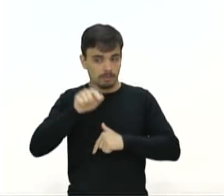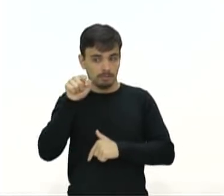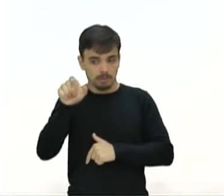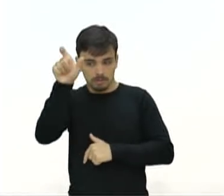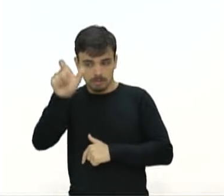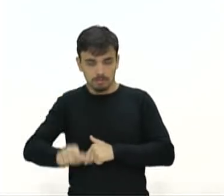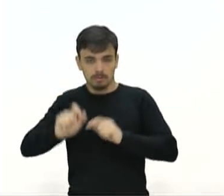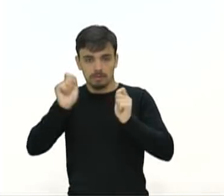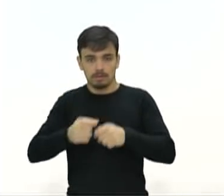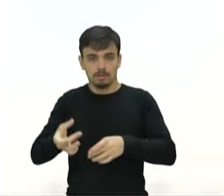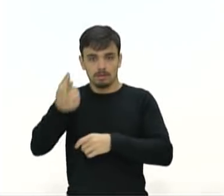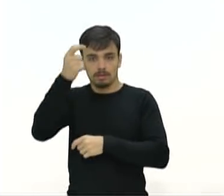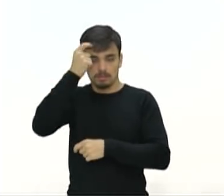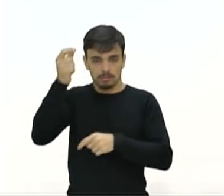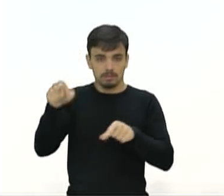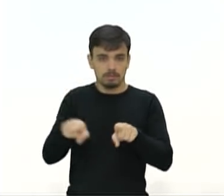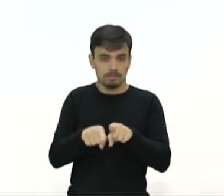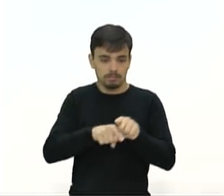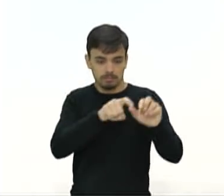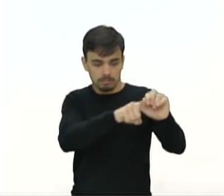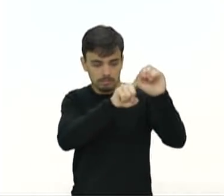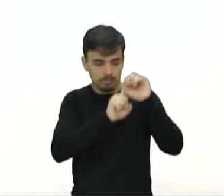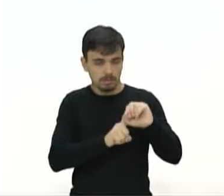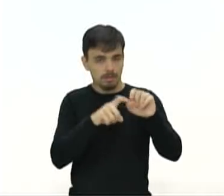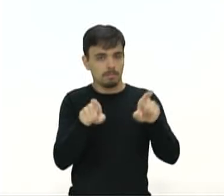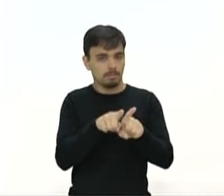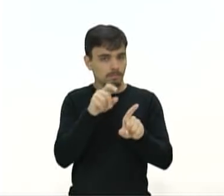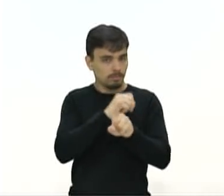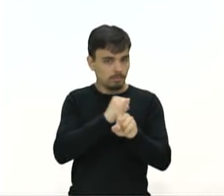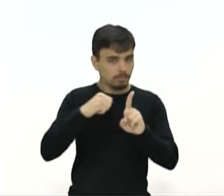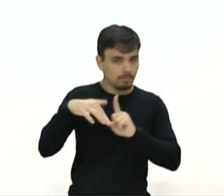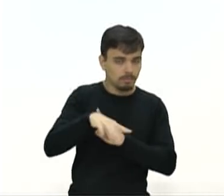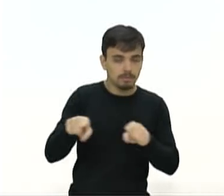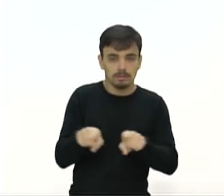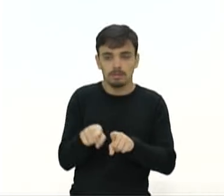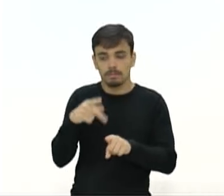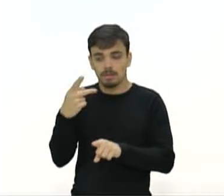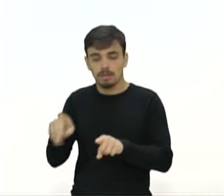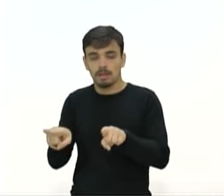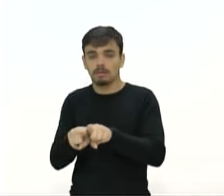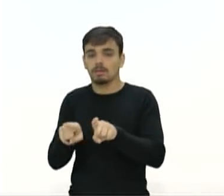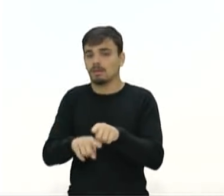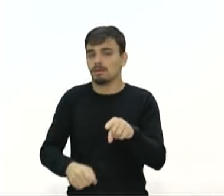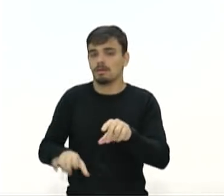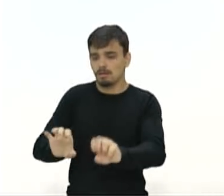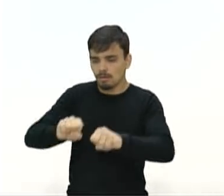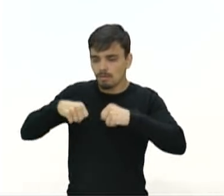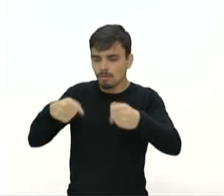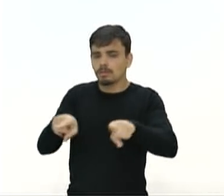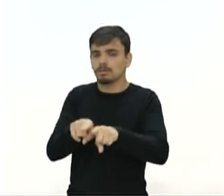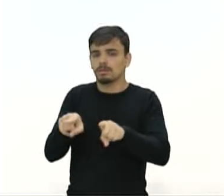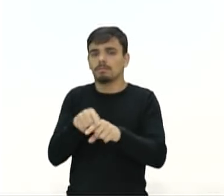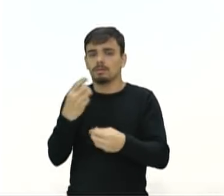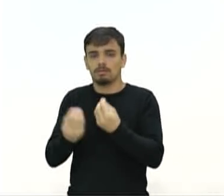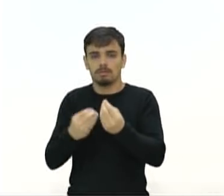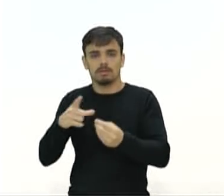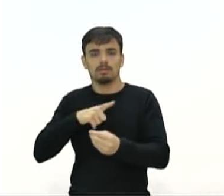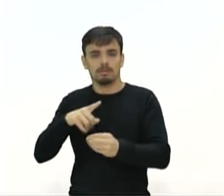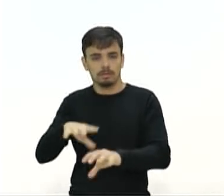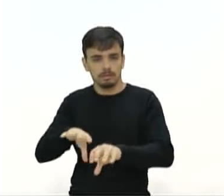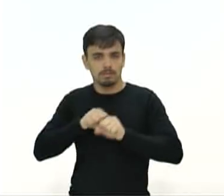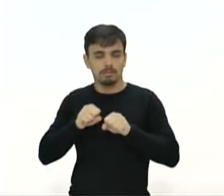retoma consciência de seu estado de dependência para com a sociedade. É dela que vêm as forças que retêm e o contêm.